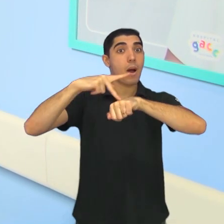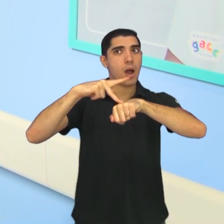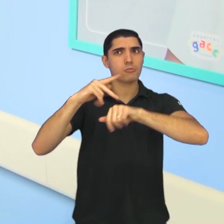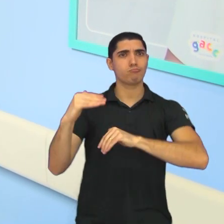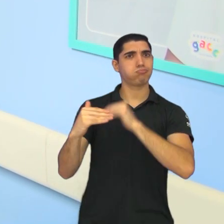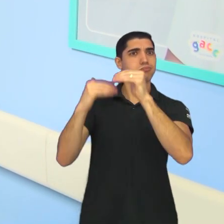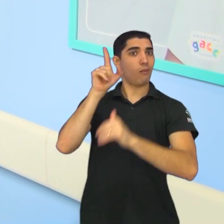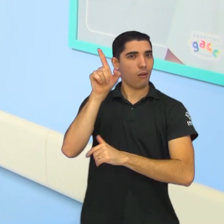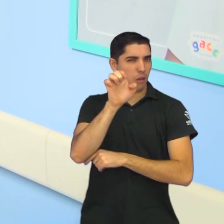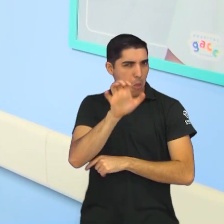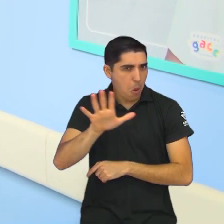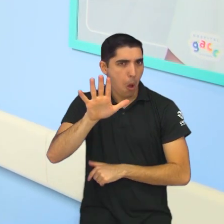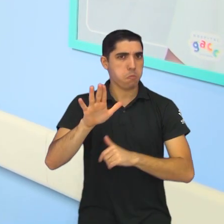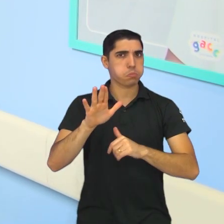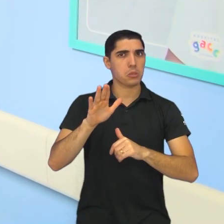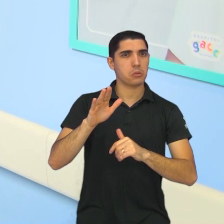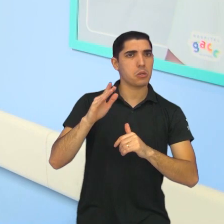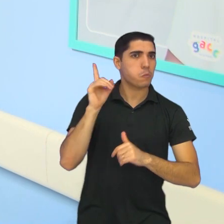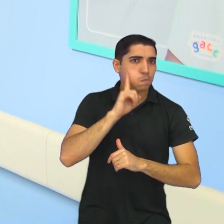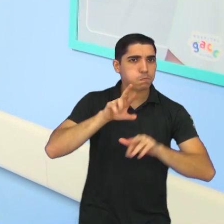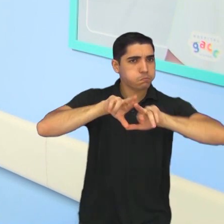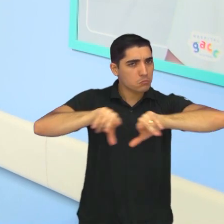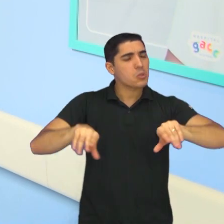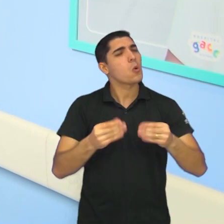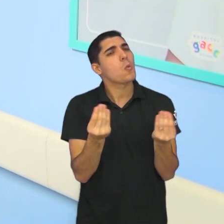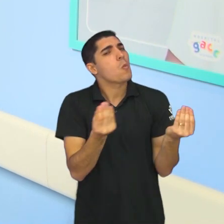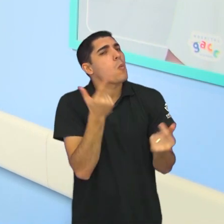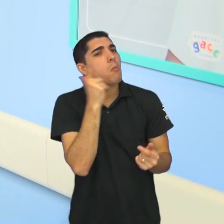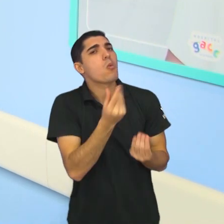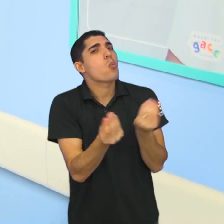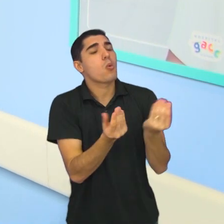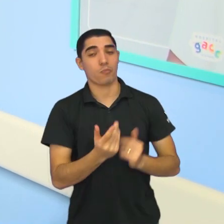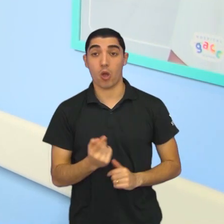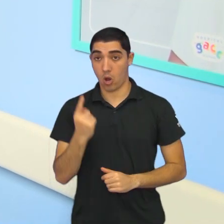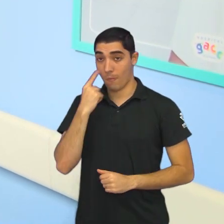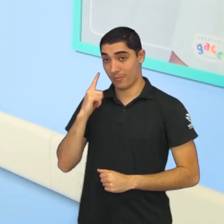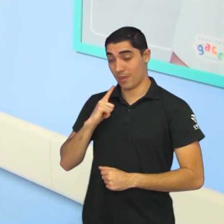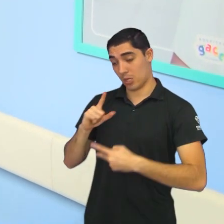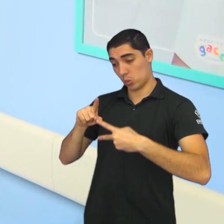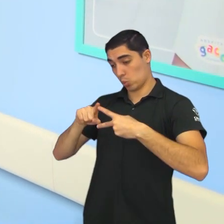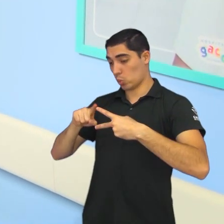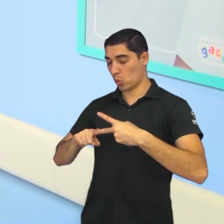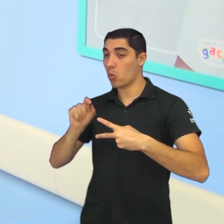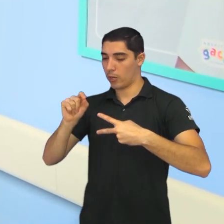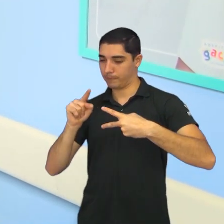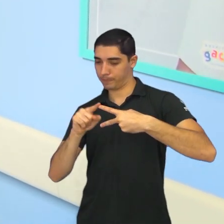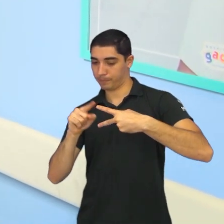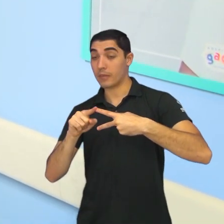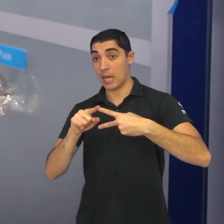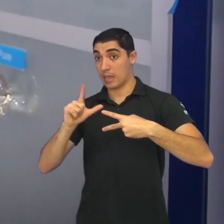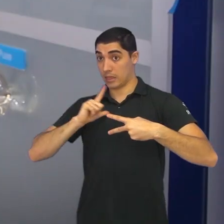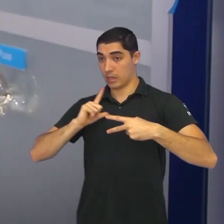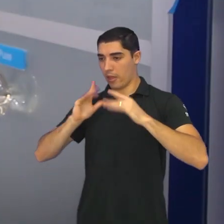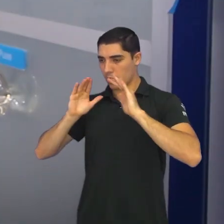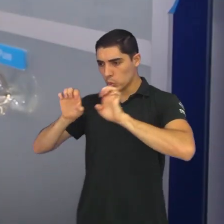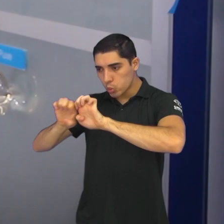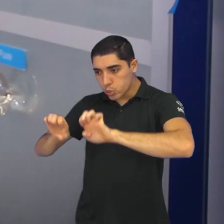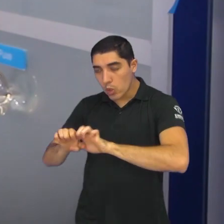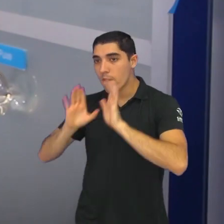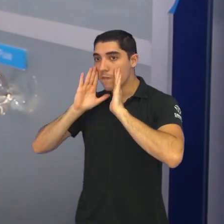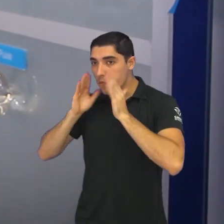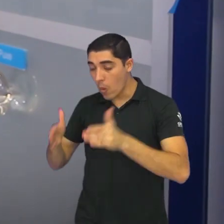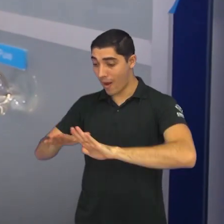primeiro mundo, né? A que você atribui isso, Rose? Na verdade, são duas coisas, né? Primeiro, a gente tem toda uma